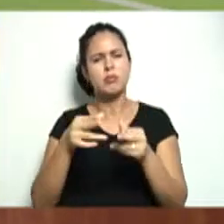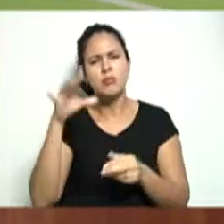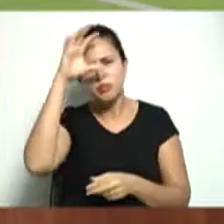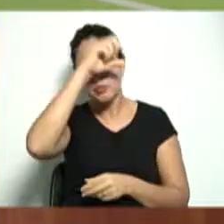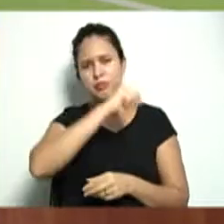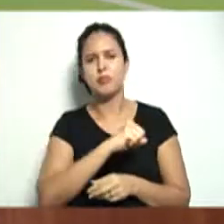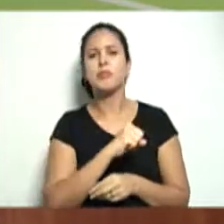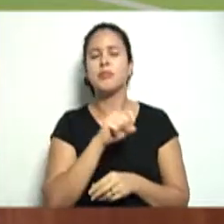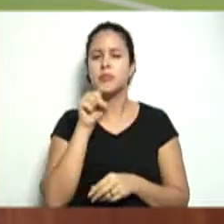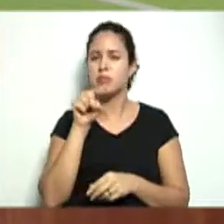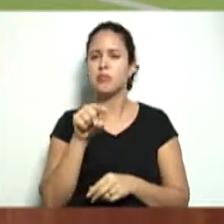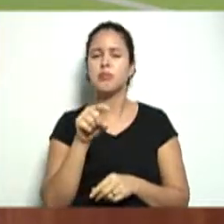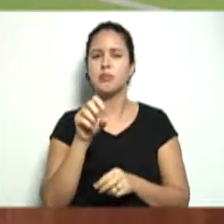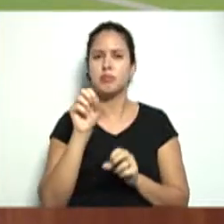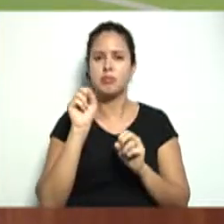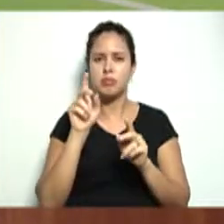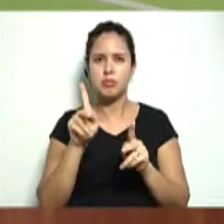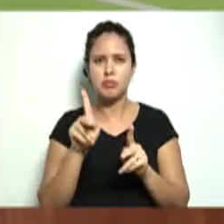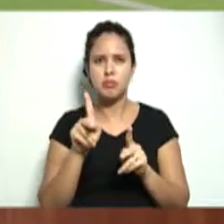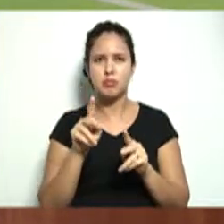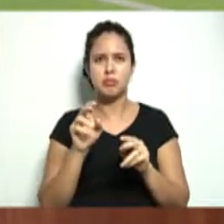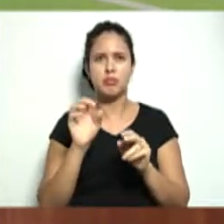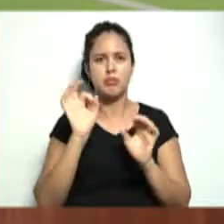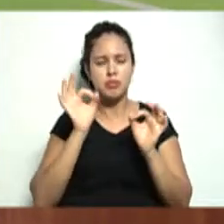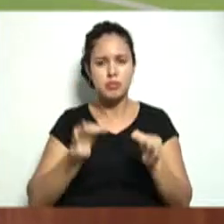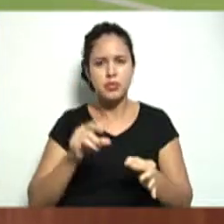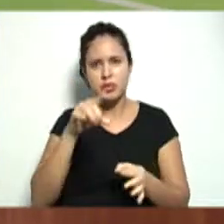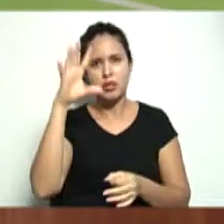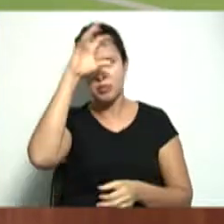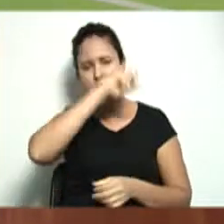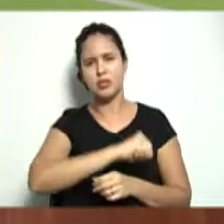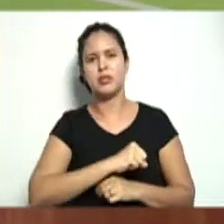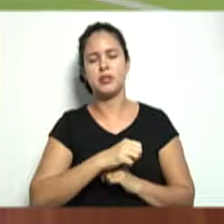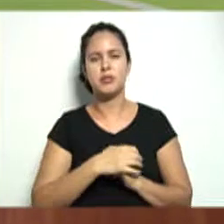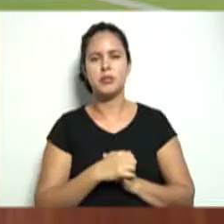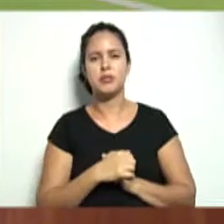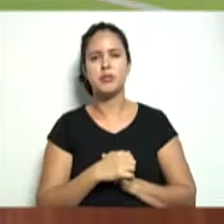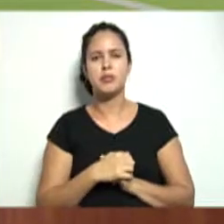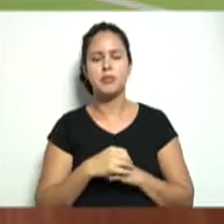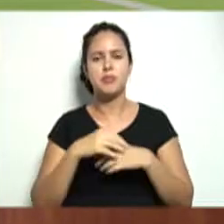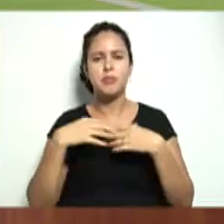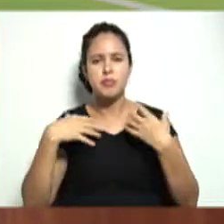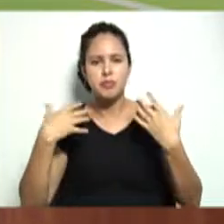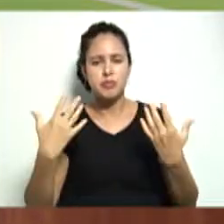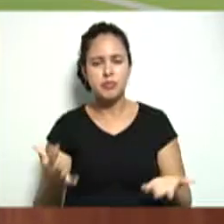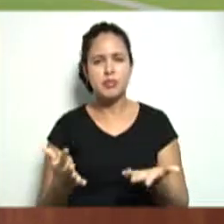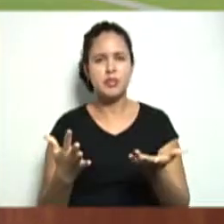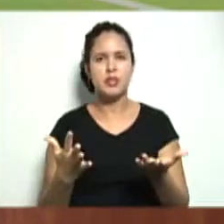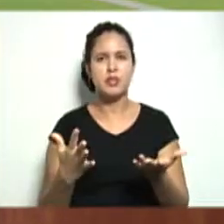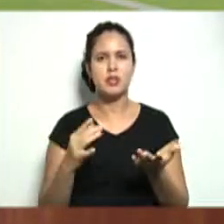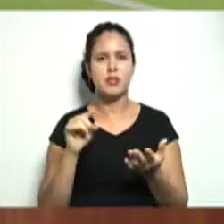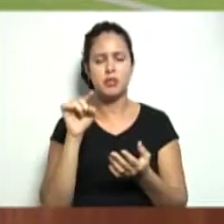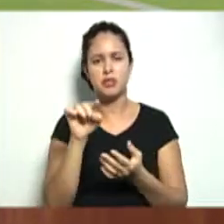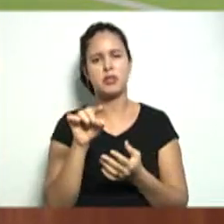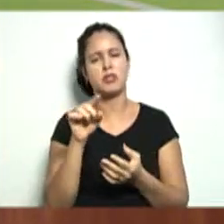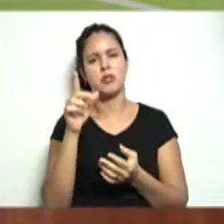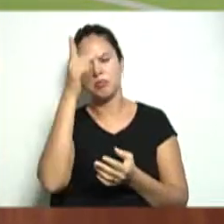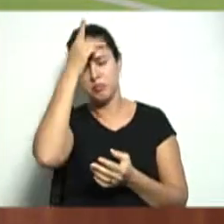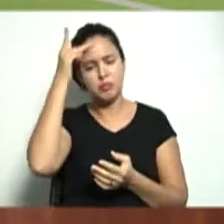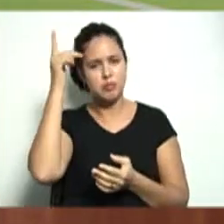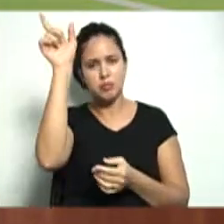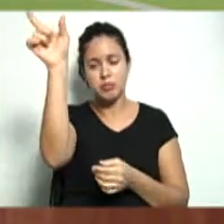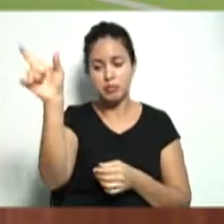uma trepadeira, né? Aprendiz, você é aprendiz. Ou seja, alguém algum dia